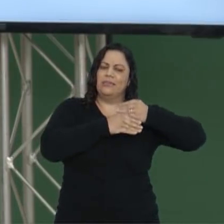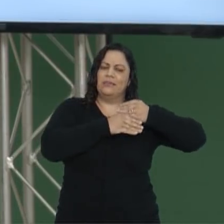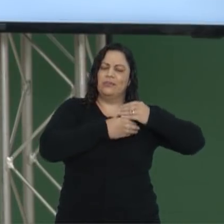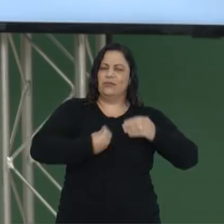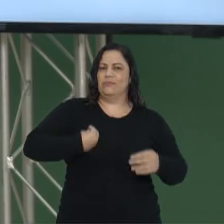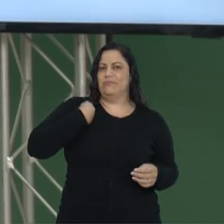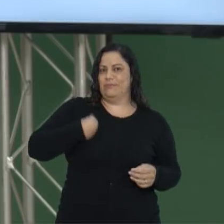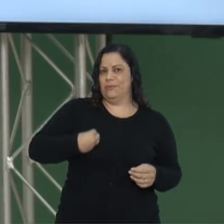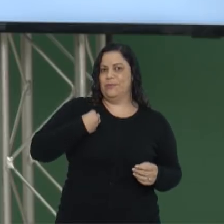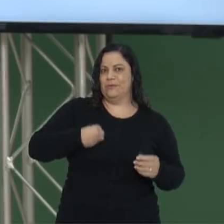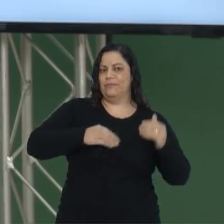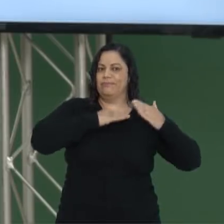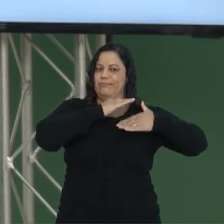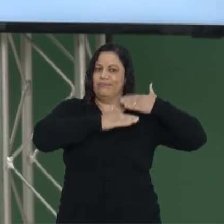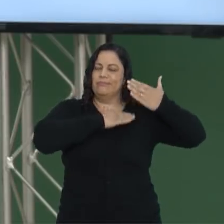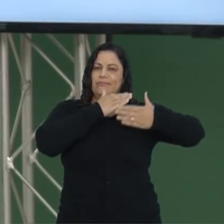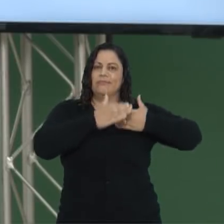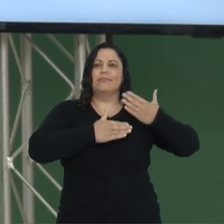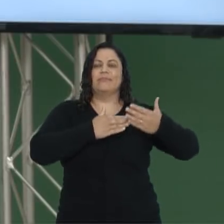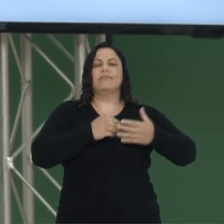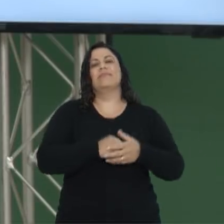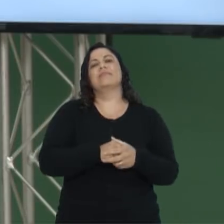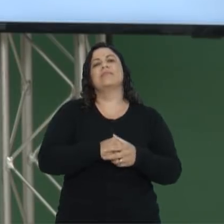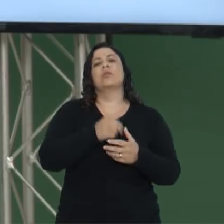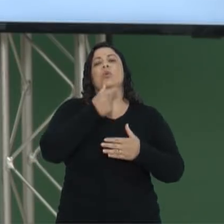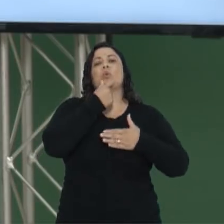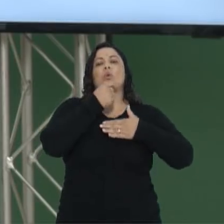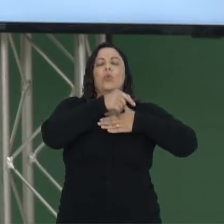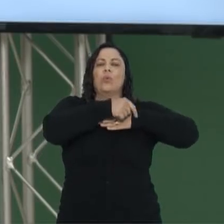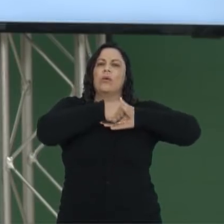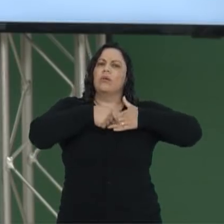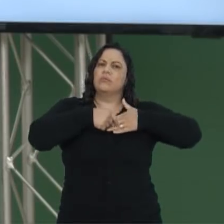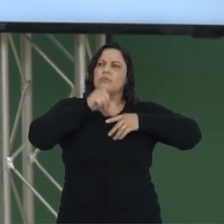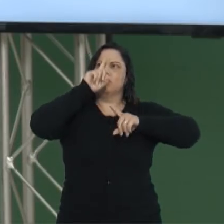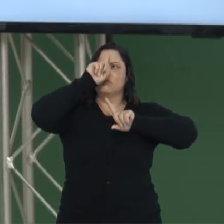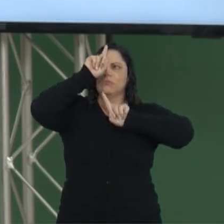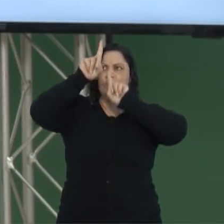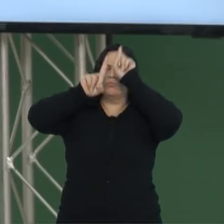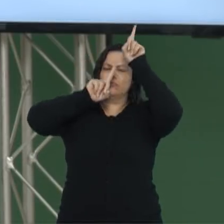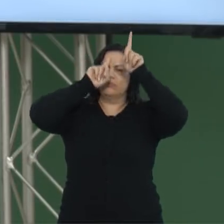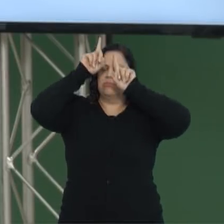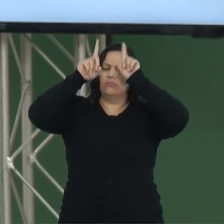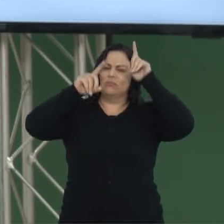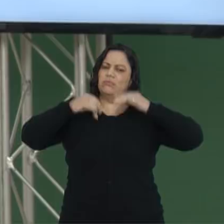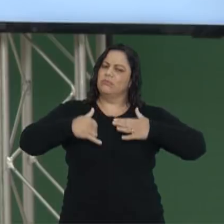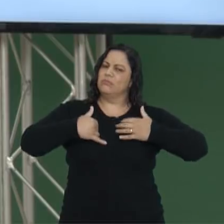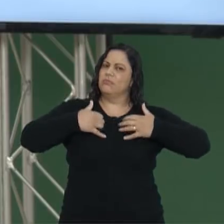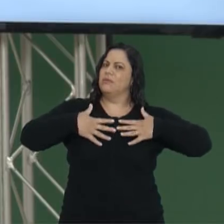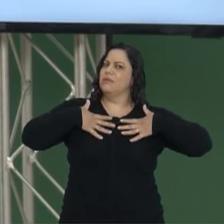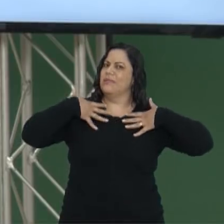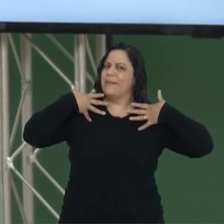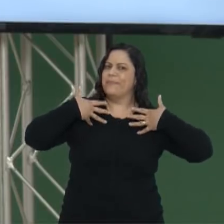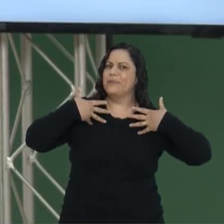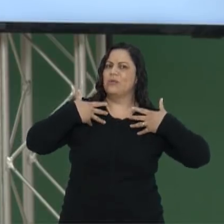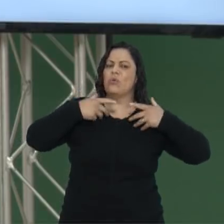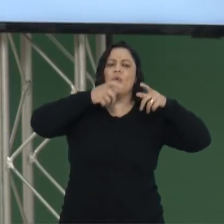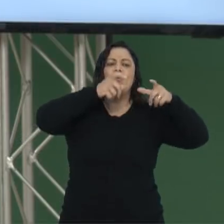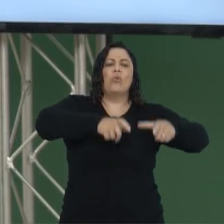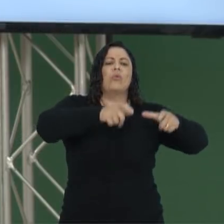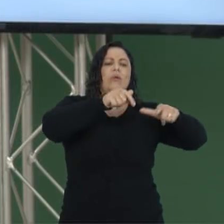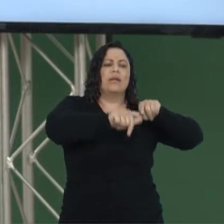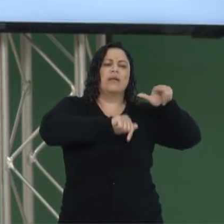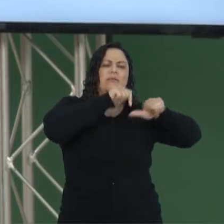o Dominique traz muito essa ideia. Alguém que está satisfeito com o seu lugar, de repente no trabalho, ele